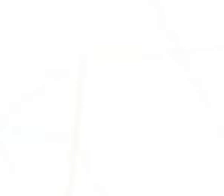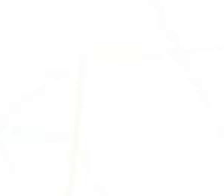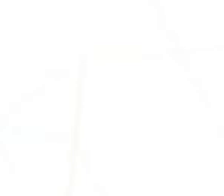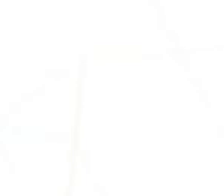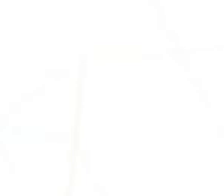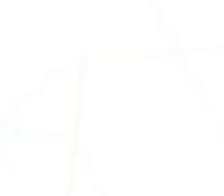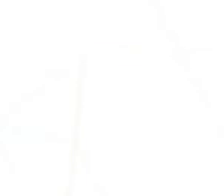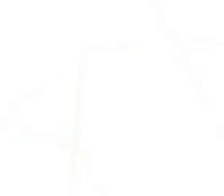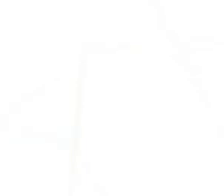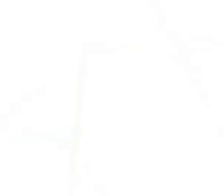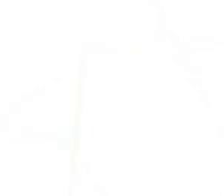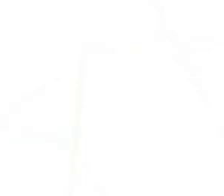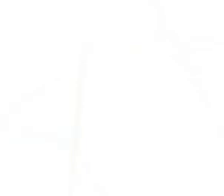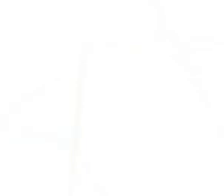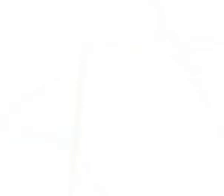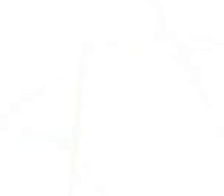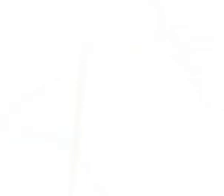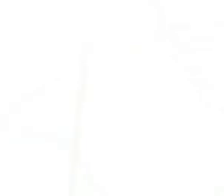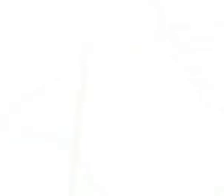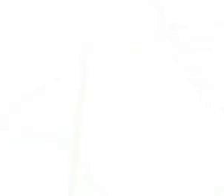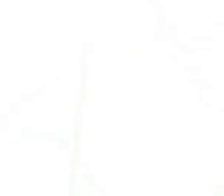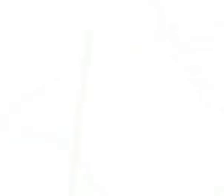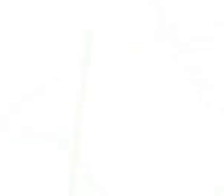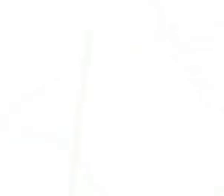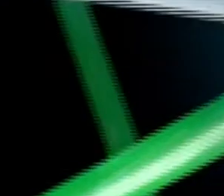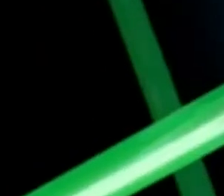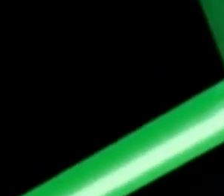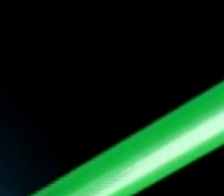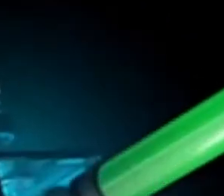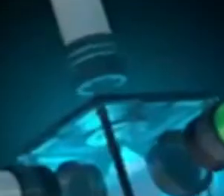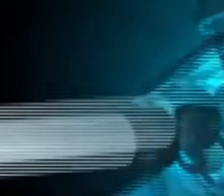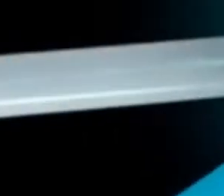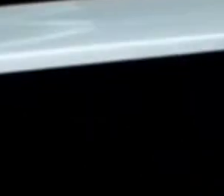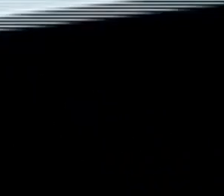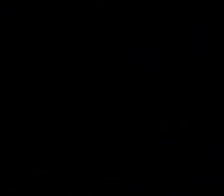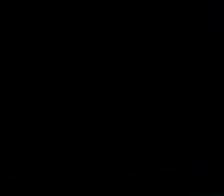Educação à distância, mudando realidades.